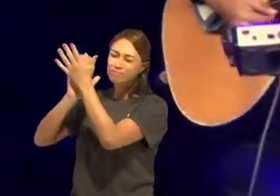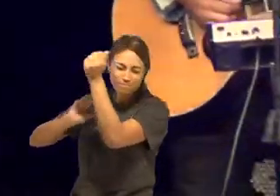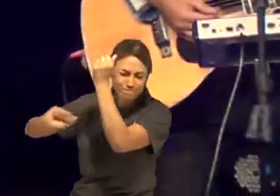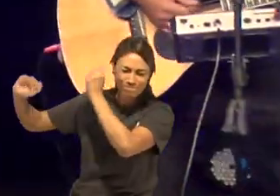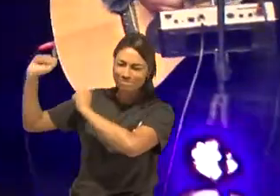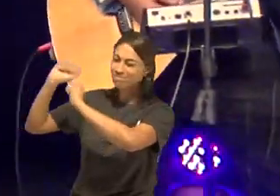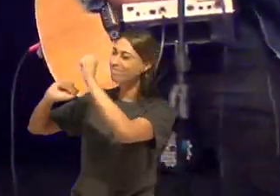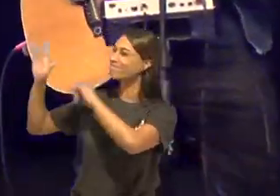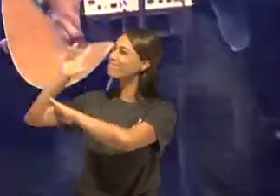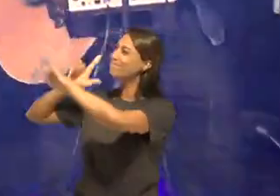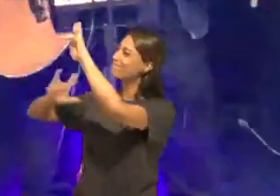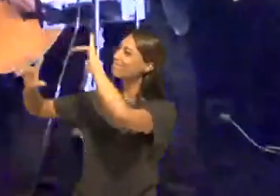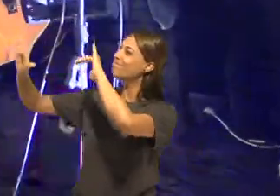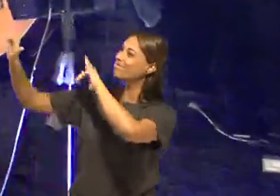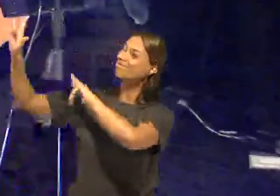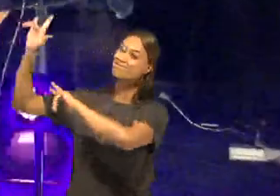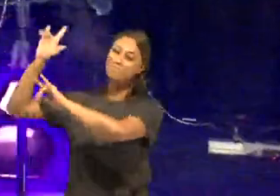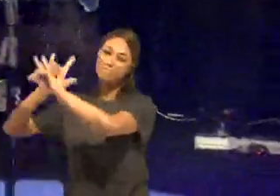Pai. Abba, Pai.